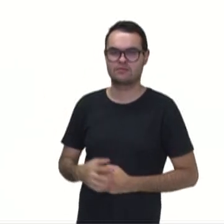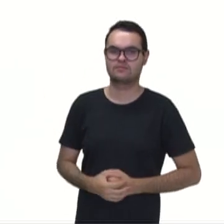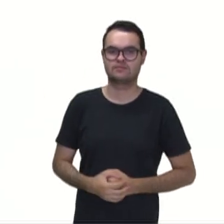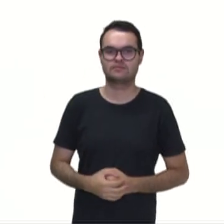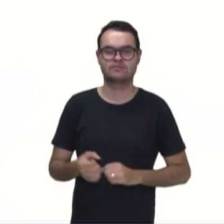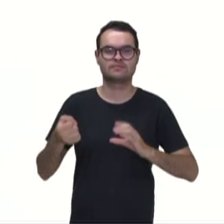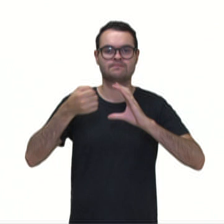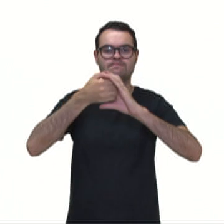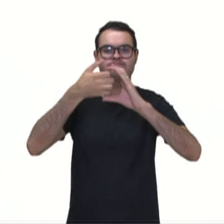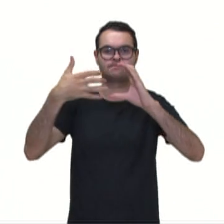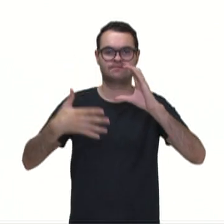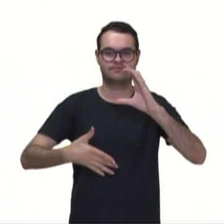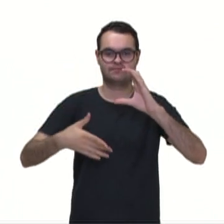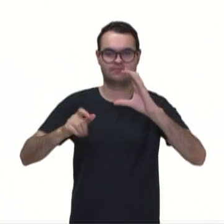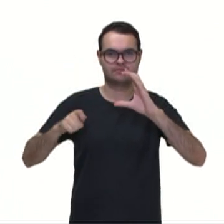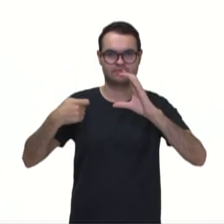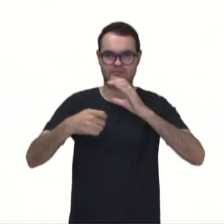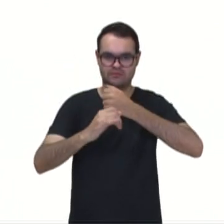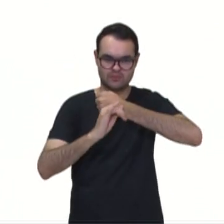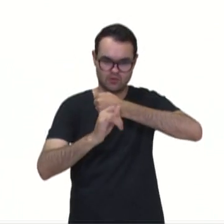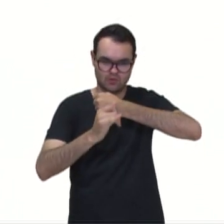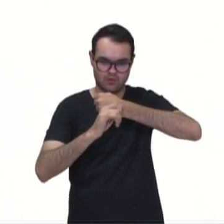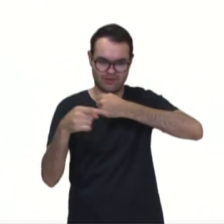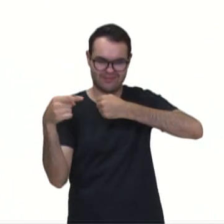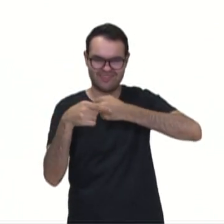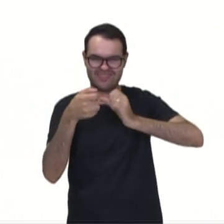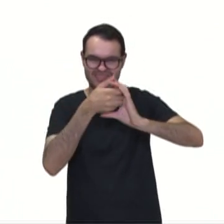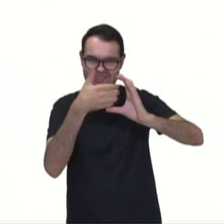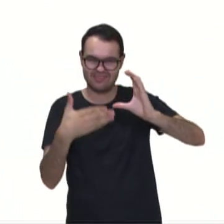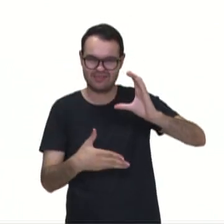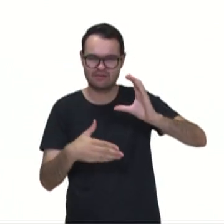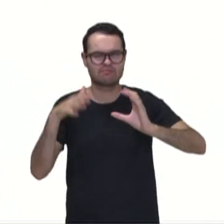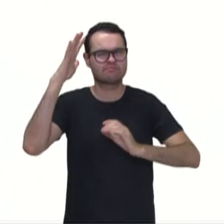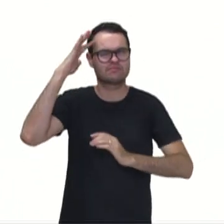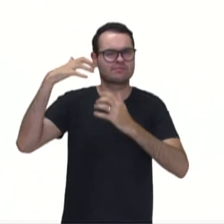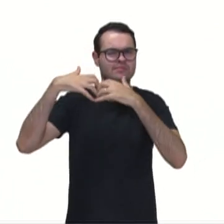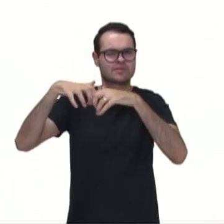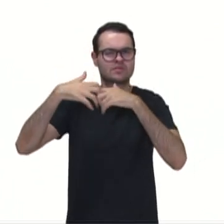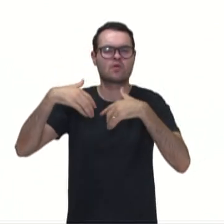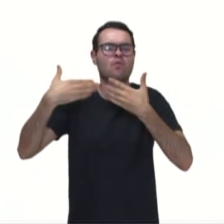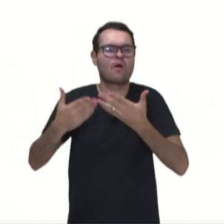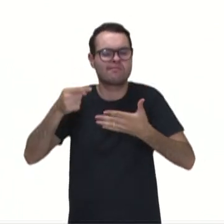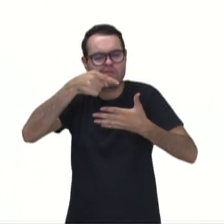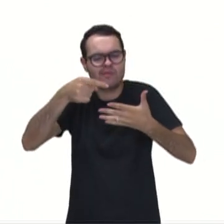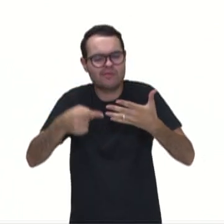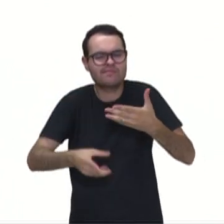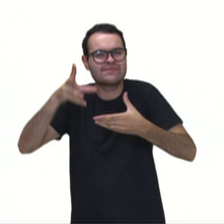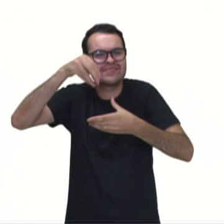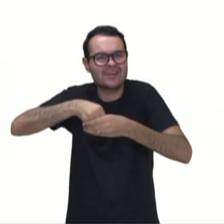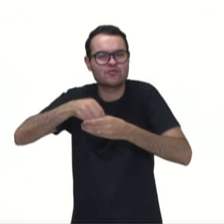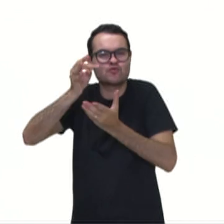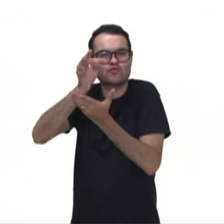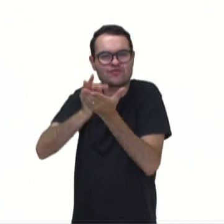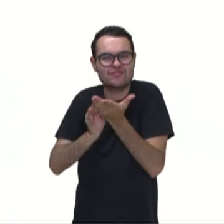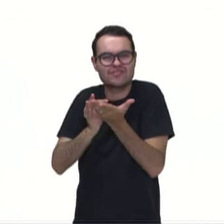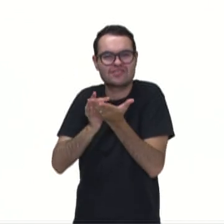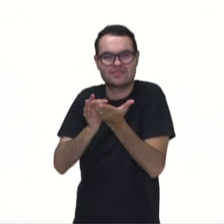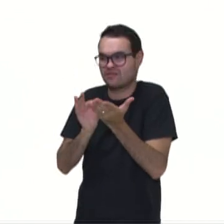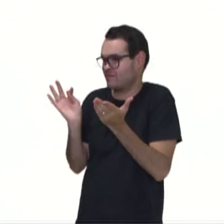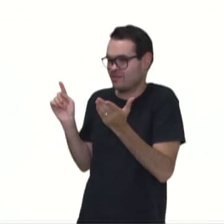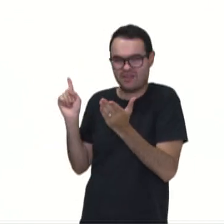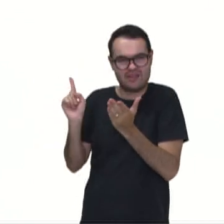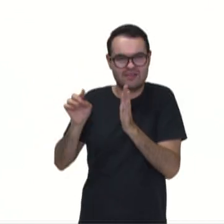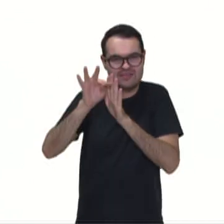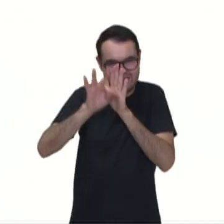as características que definem uma crônica, reflita sobre quais estão presentes neste texto em questão, do Valcir